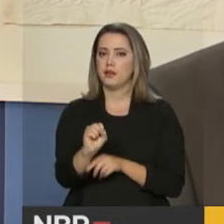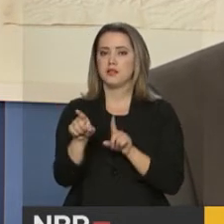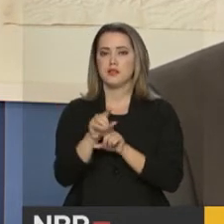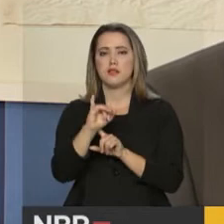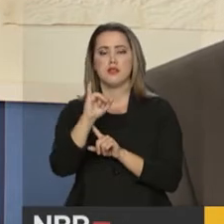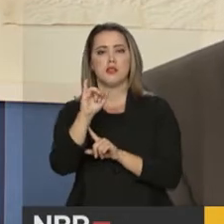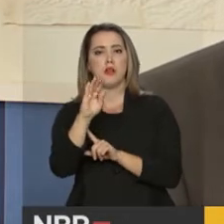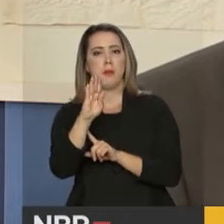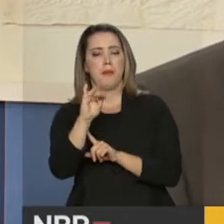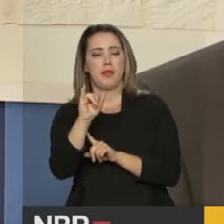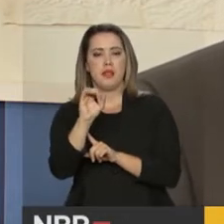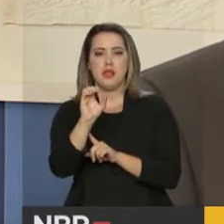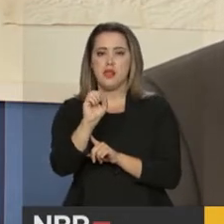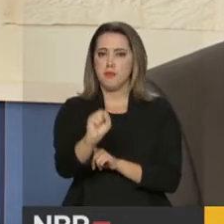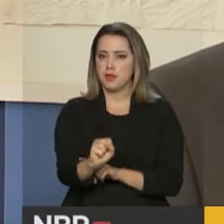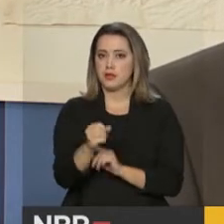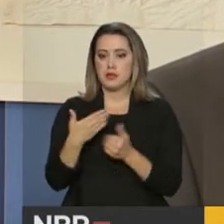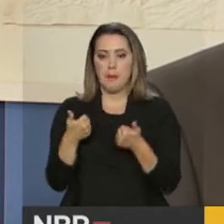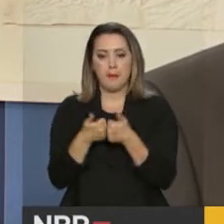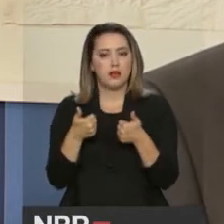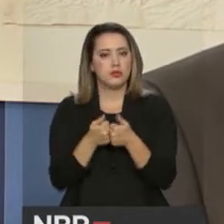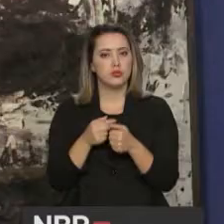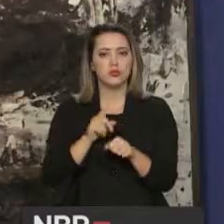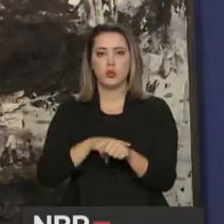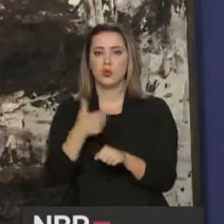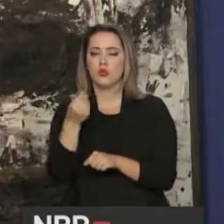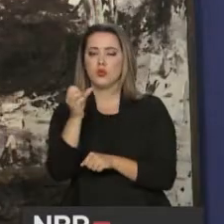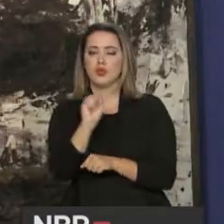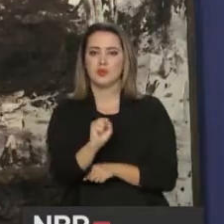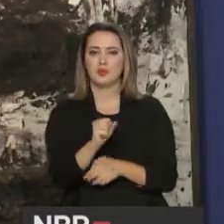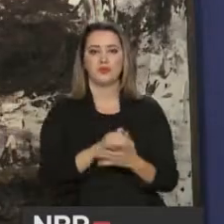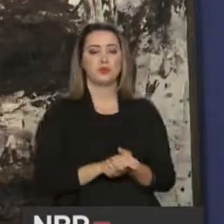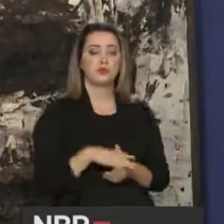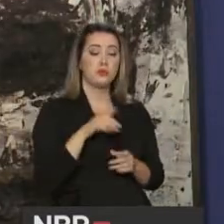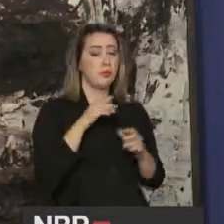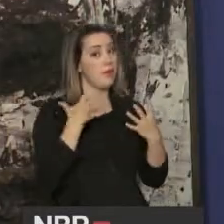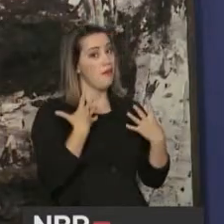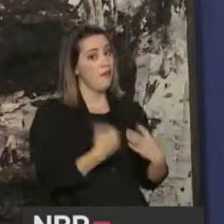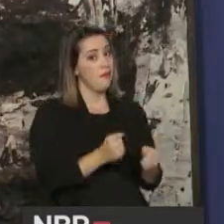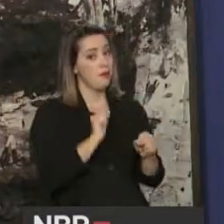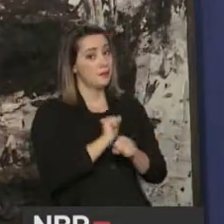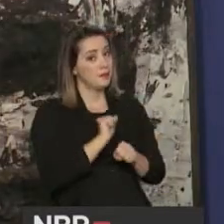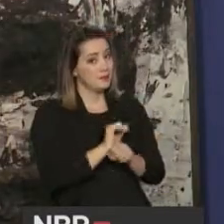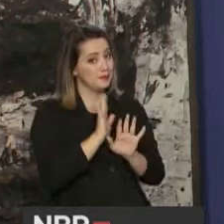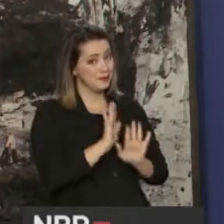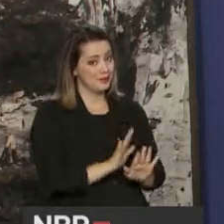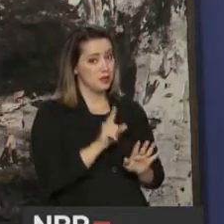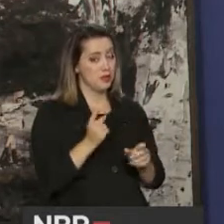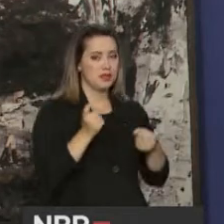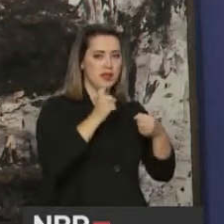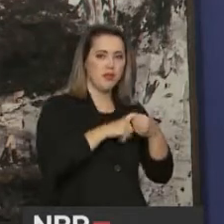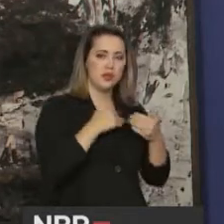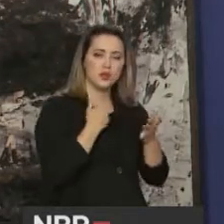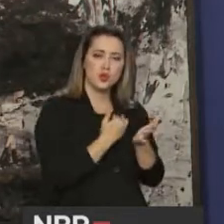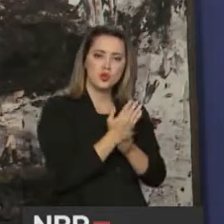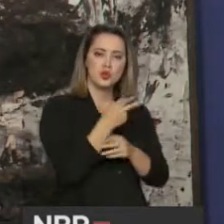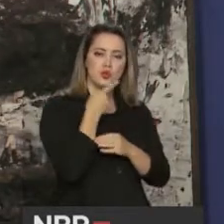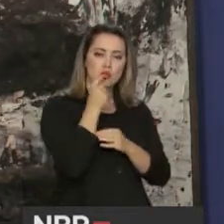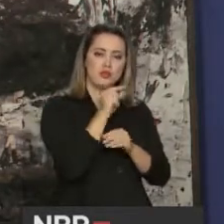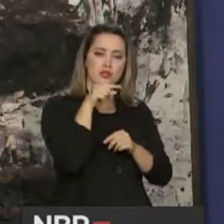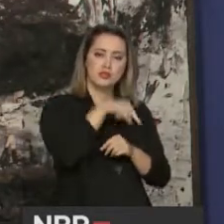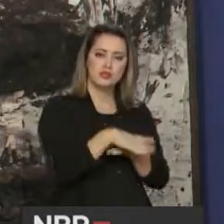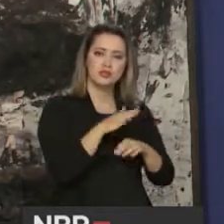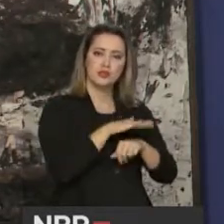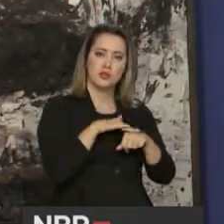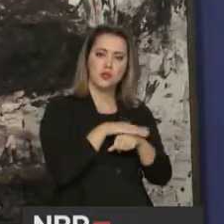IBAS, quase seguidas, em 2010. Tá certo, a gente vai precisar fazer um rápido intervalo, mas na volta a gente continua aqui nossa